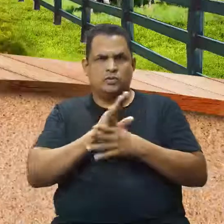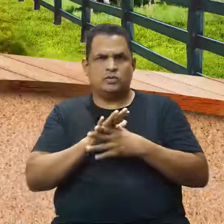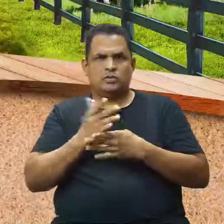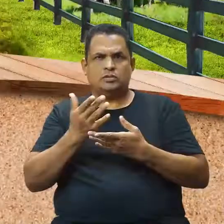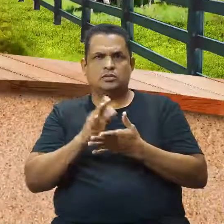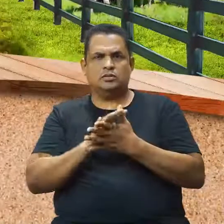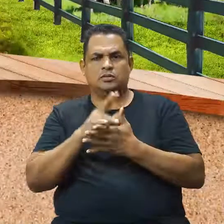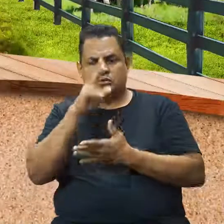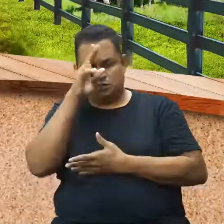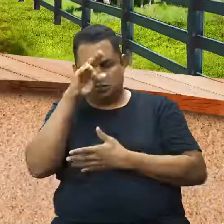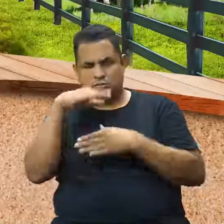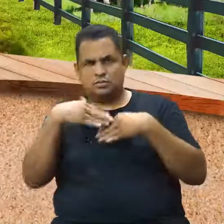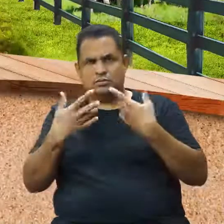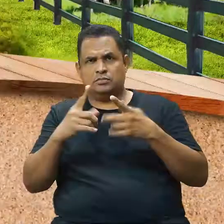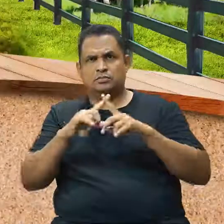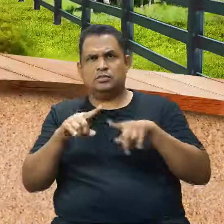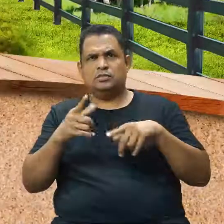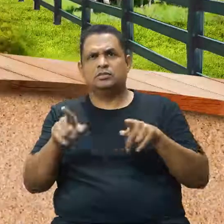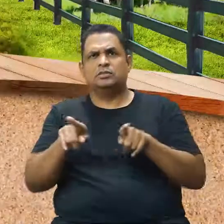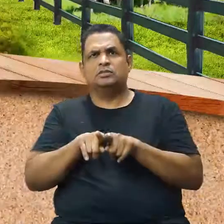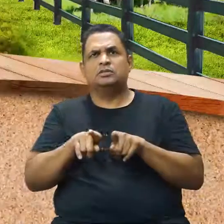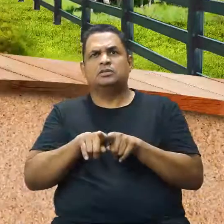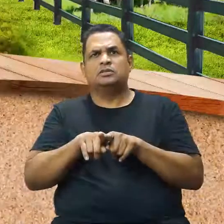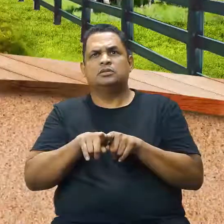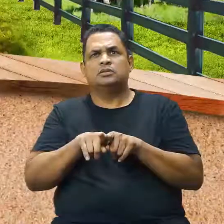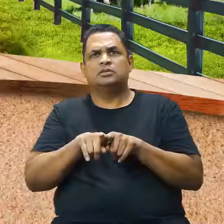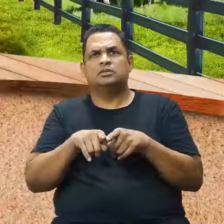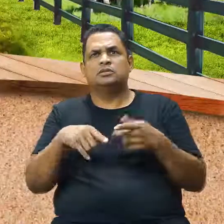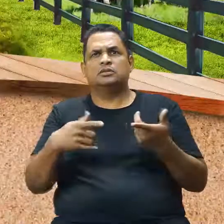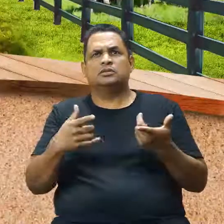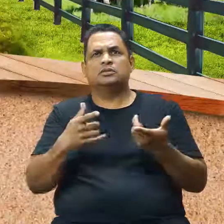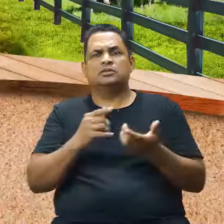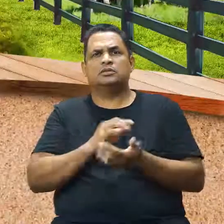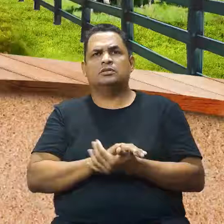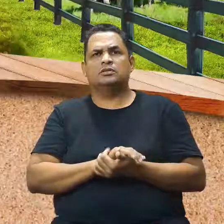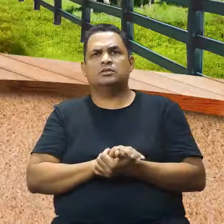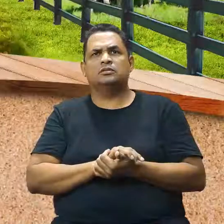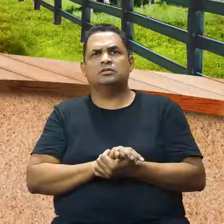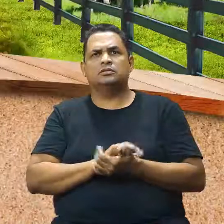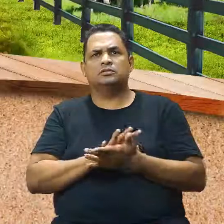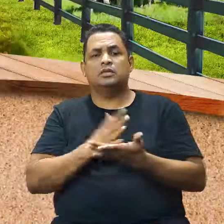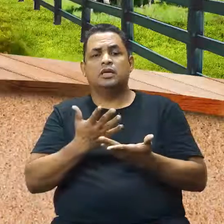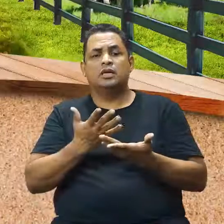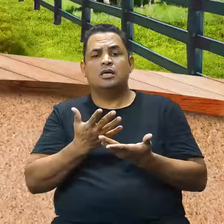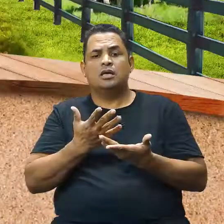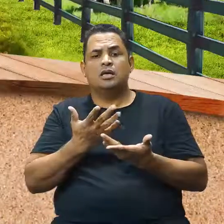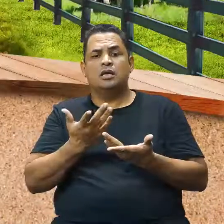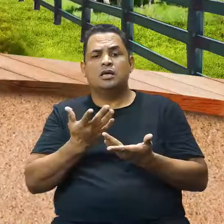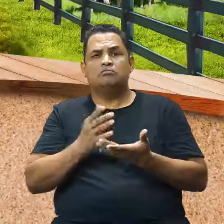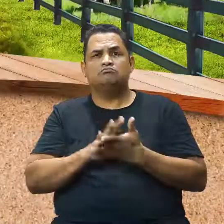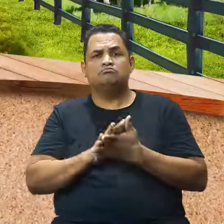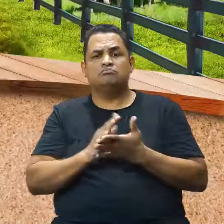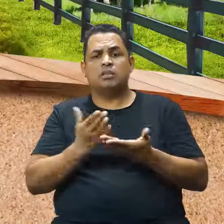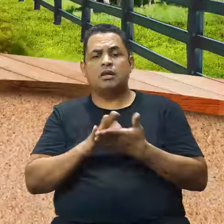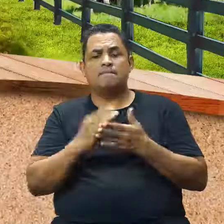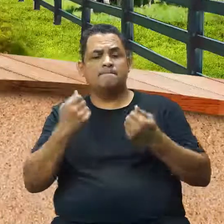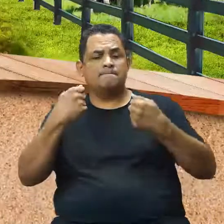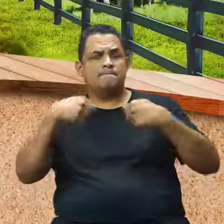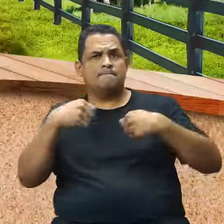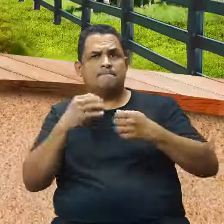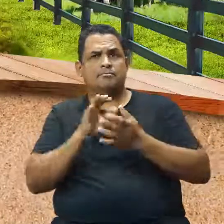considerada praga, mas ao mesmo tempo, ela é um dos agentes que